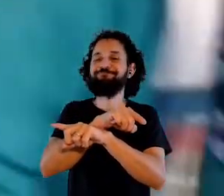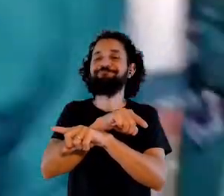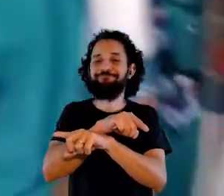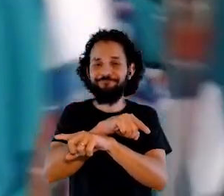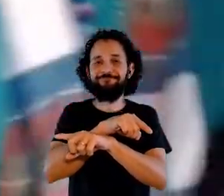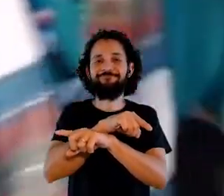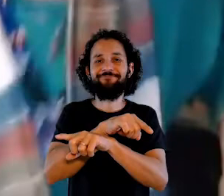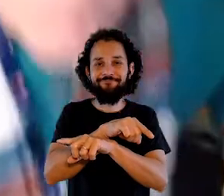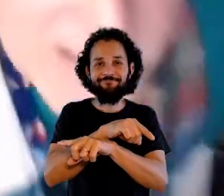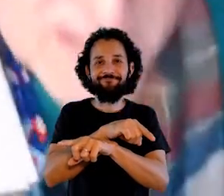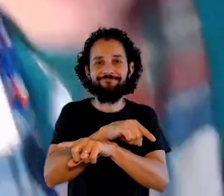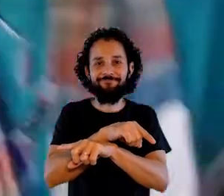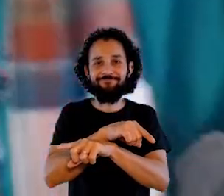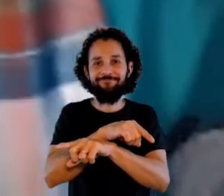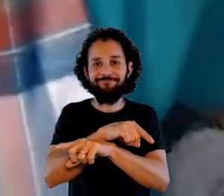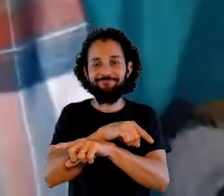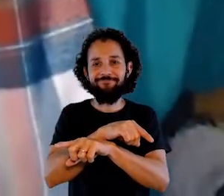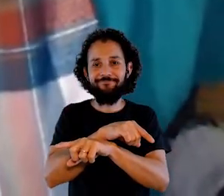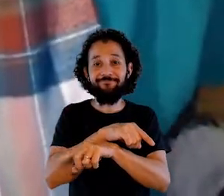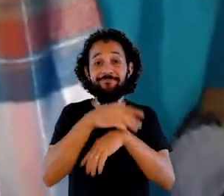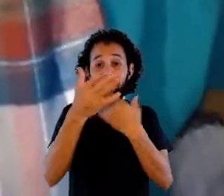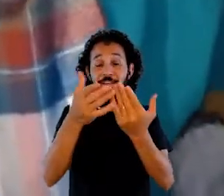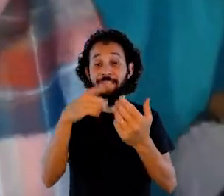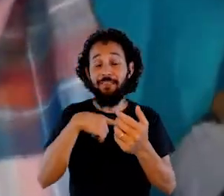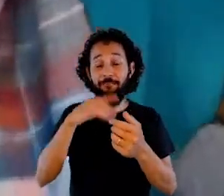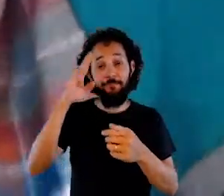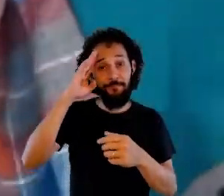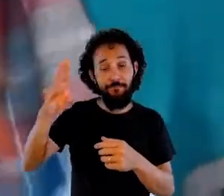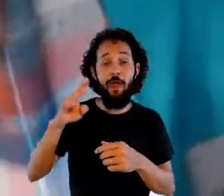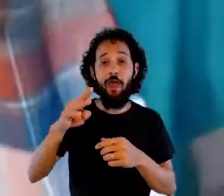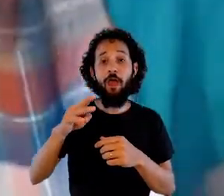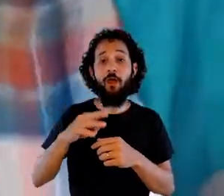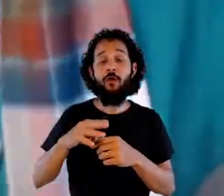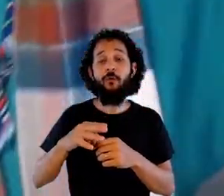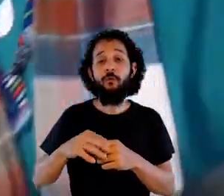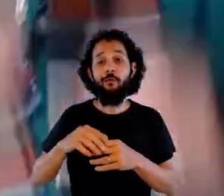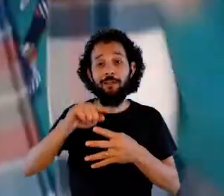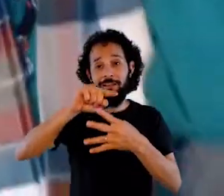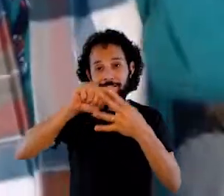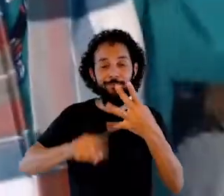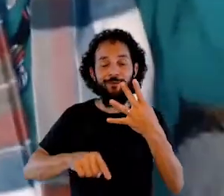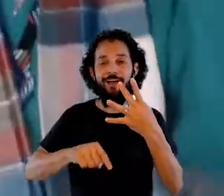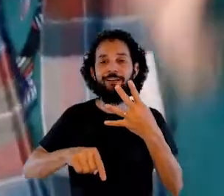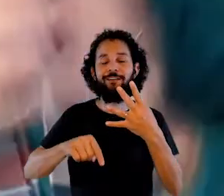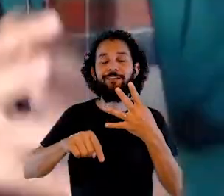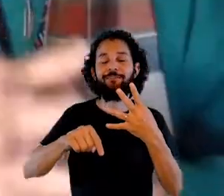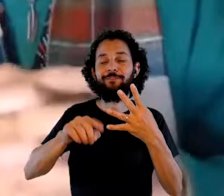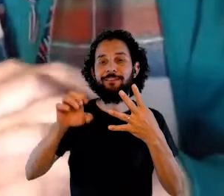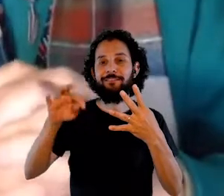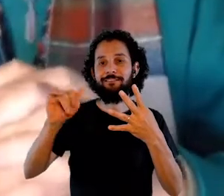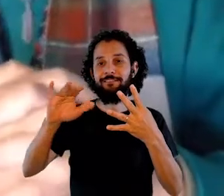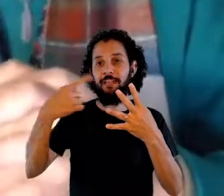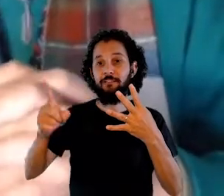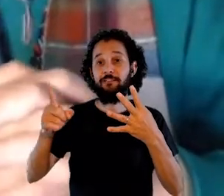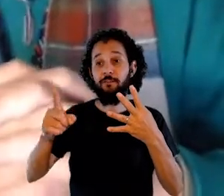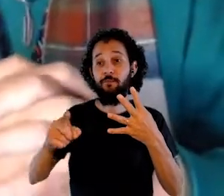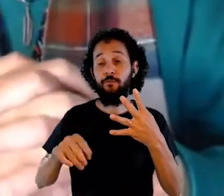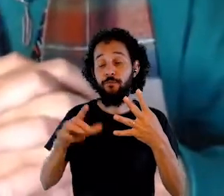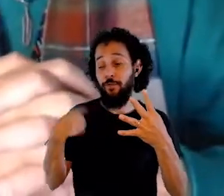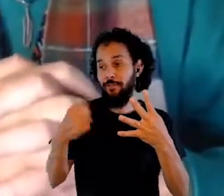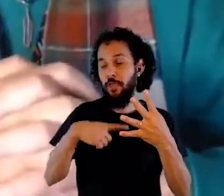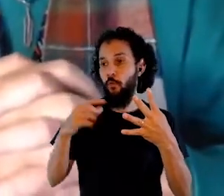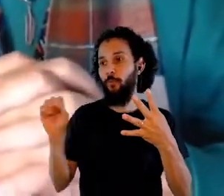Então, aí você tem as principais estações, que nós trabalhamos com 8, e a estação do inverno, que para nós